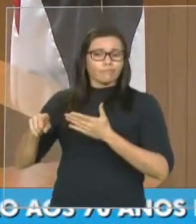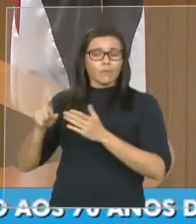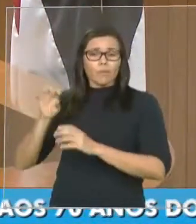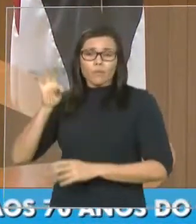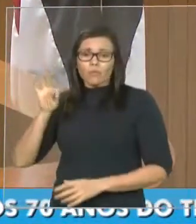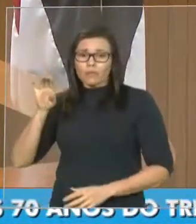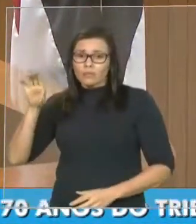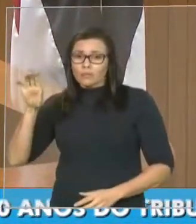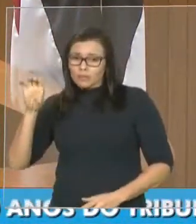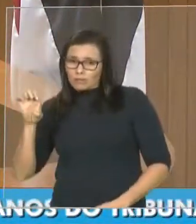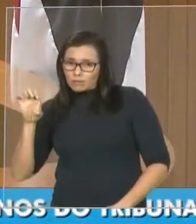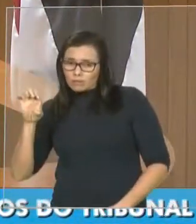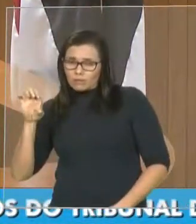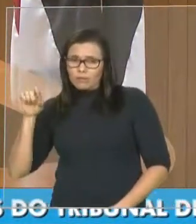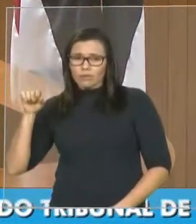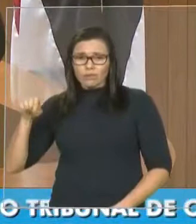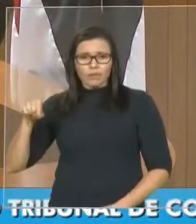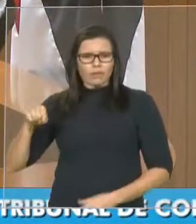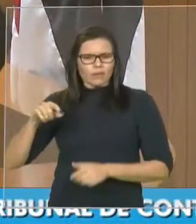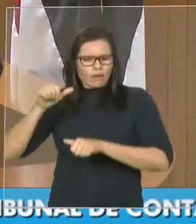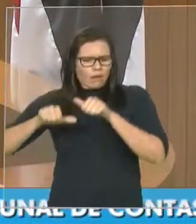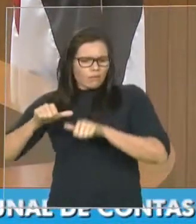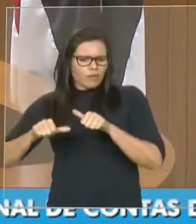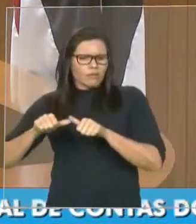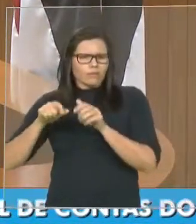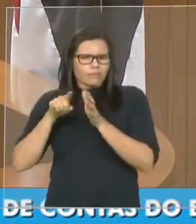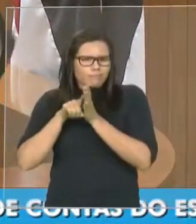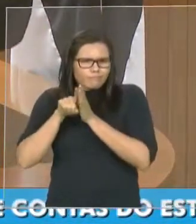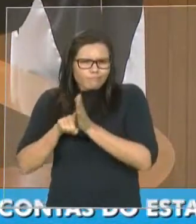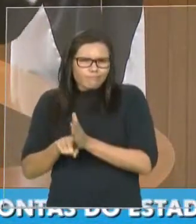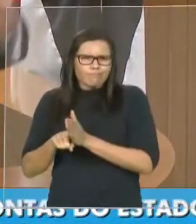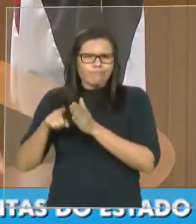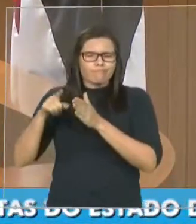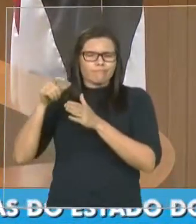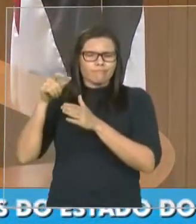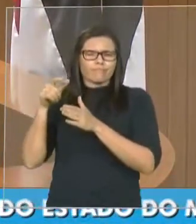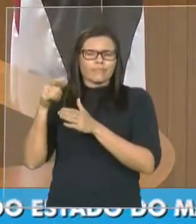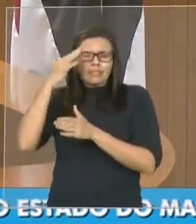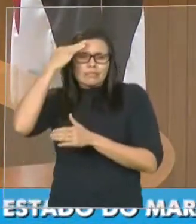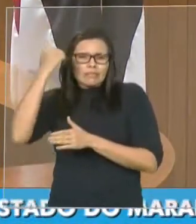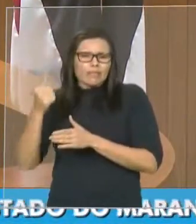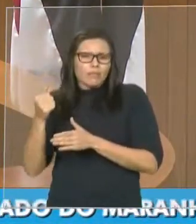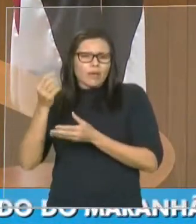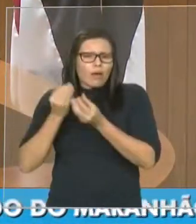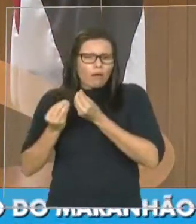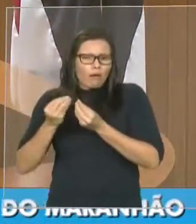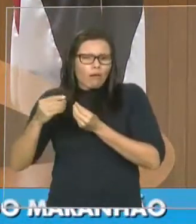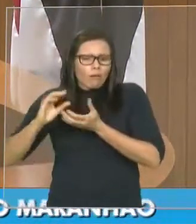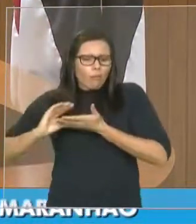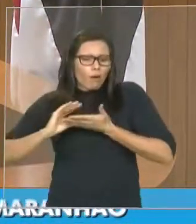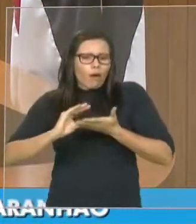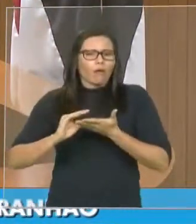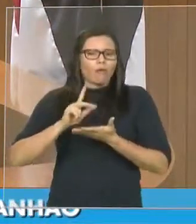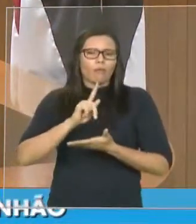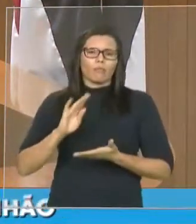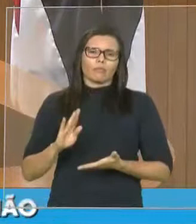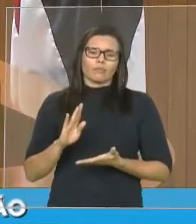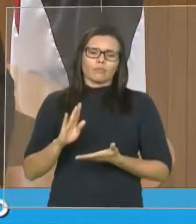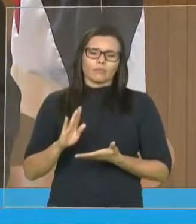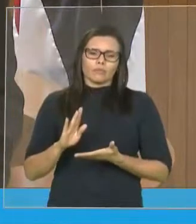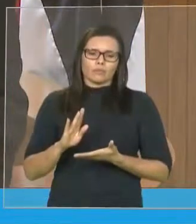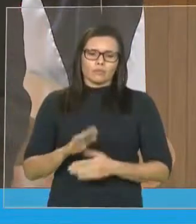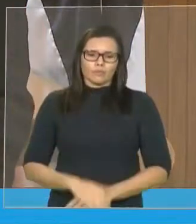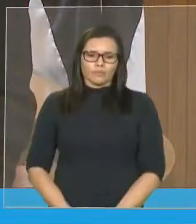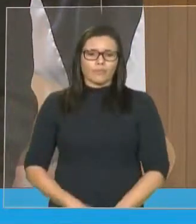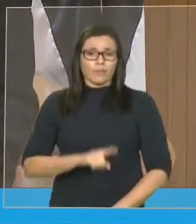é um puxadinho do Poder Legislativo, isso eu me refiro ao ponto nacional, ao nível nacional. Hoje os tribunais de contas ganharam, talvez não